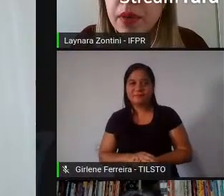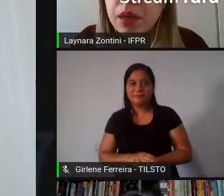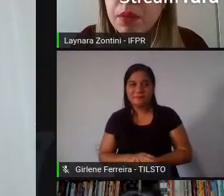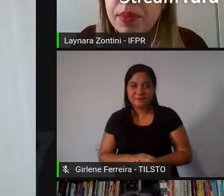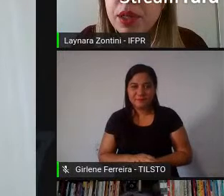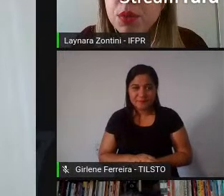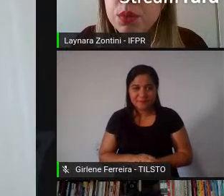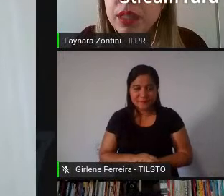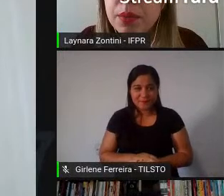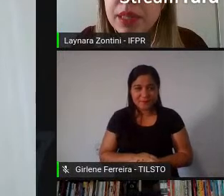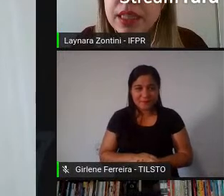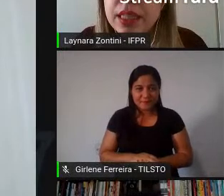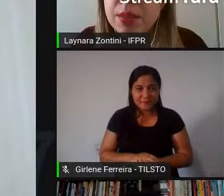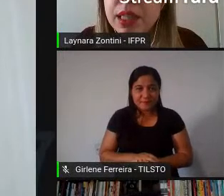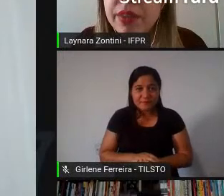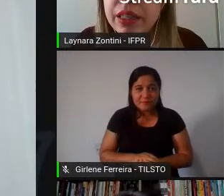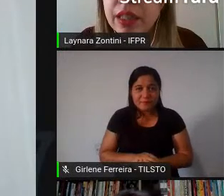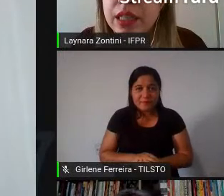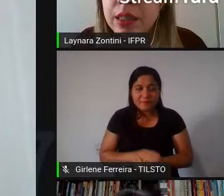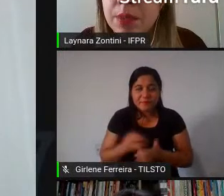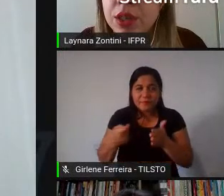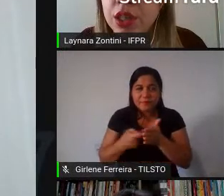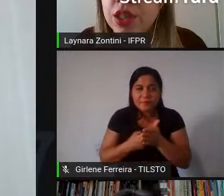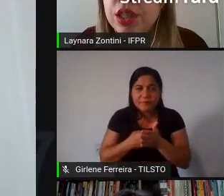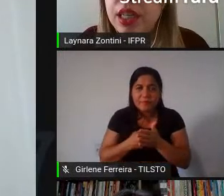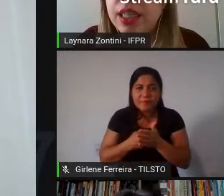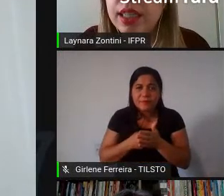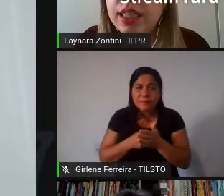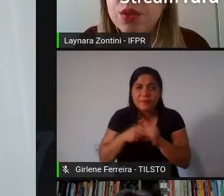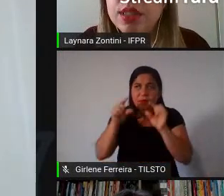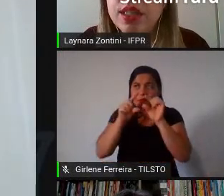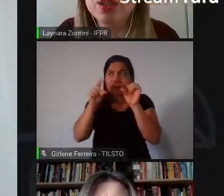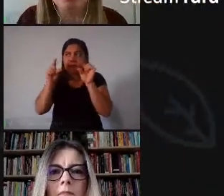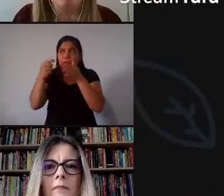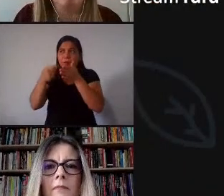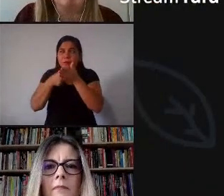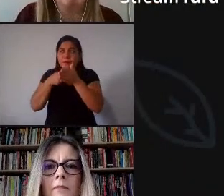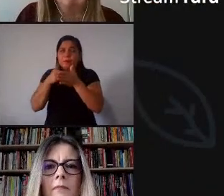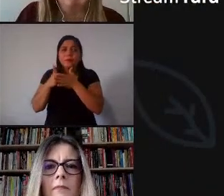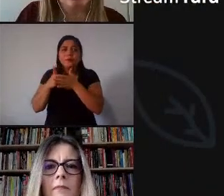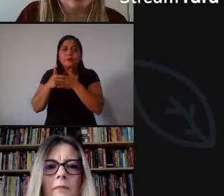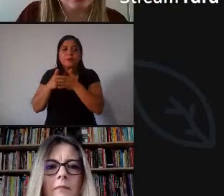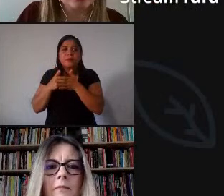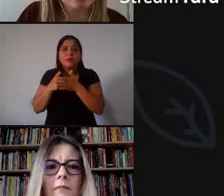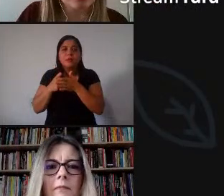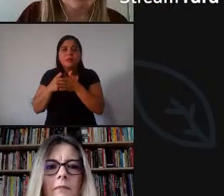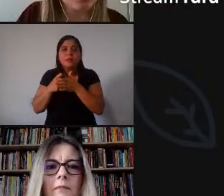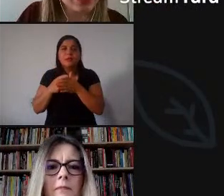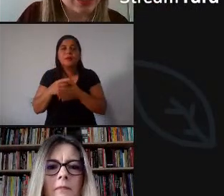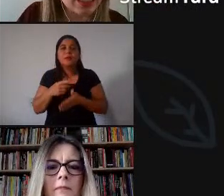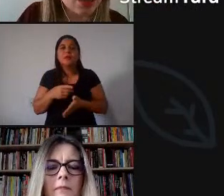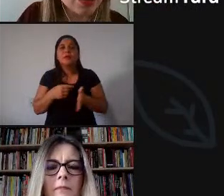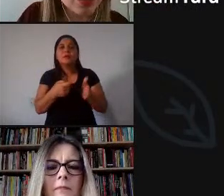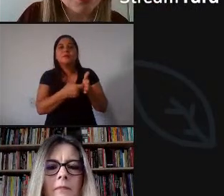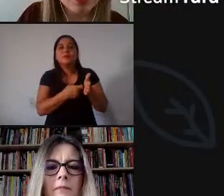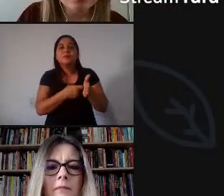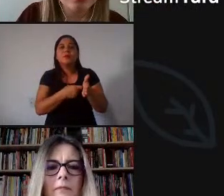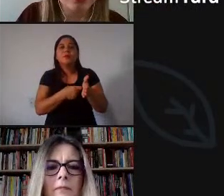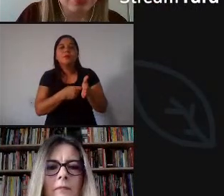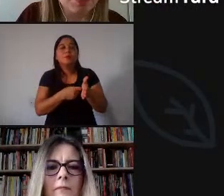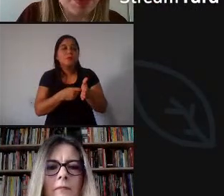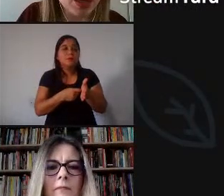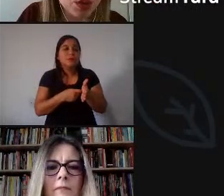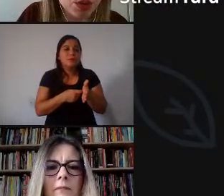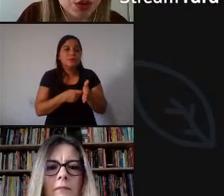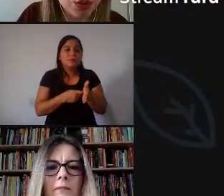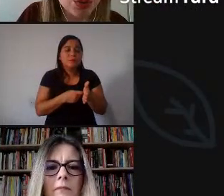Uhum. Teve uma pergunta aqui para cima que vai trazer para a gente aqui, que eu gostaria de comentar. A questão da condição